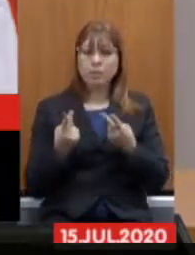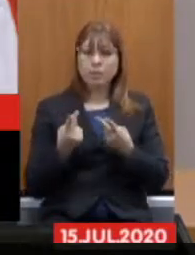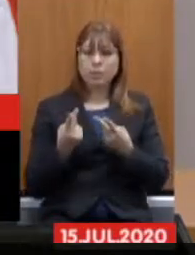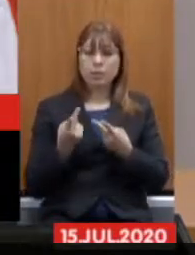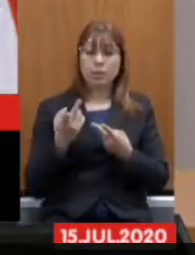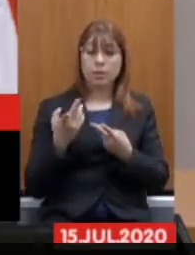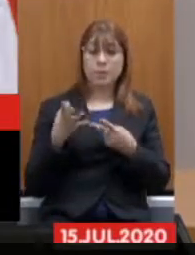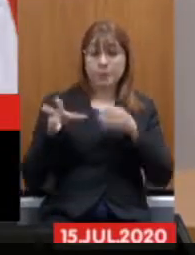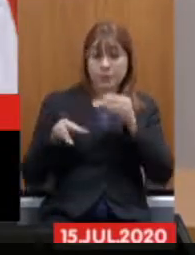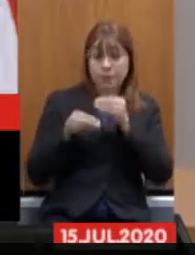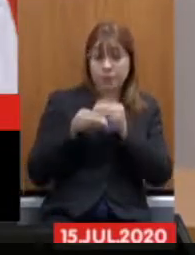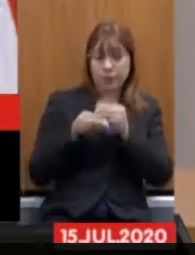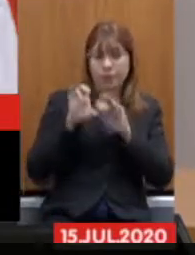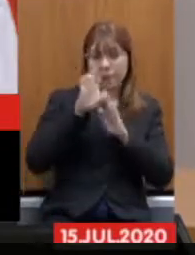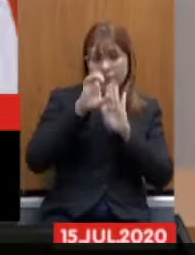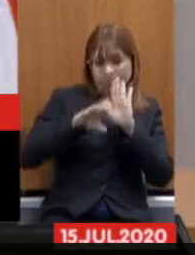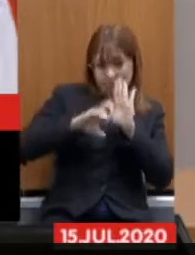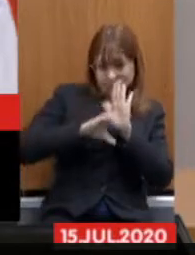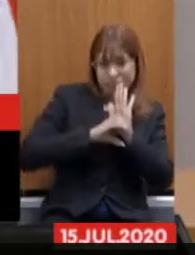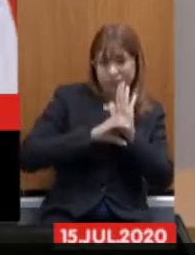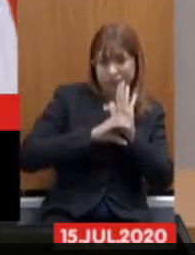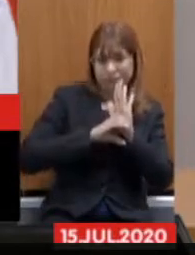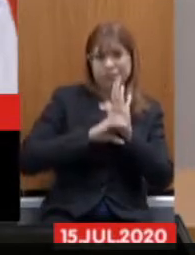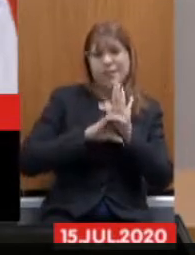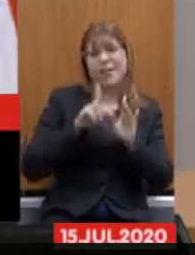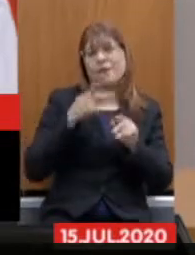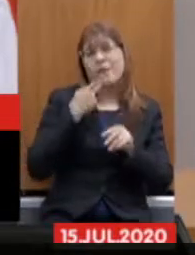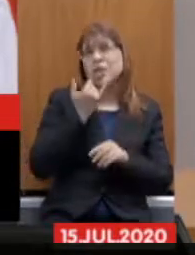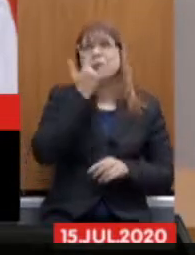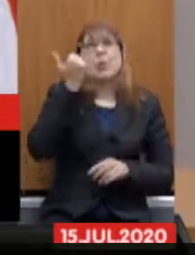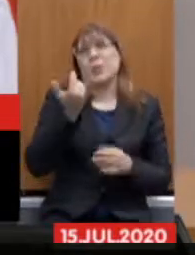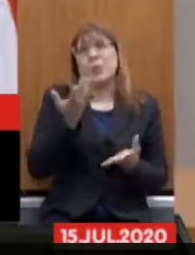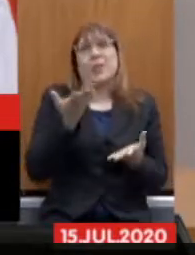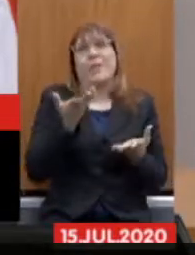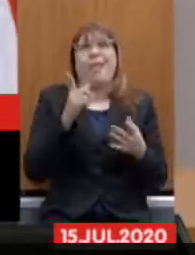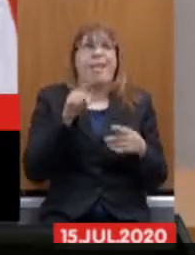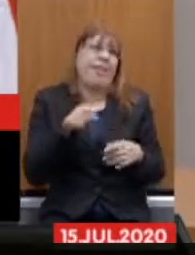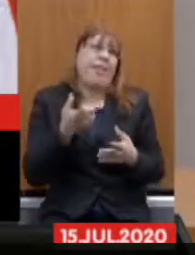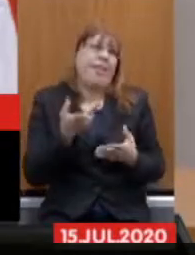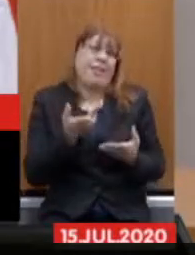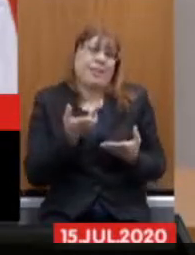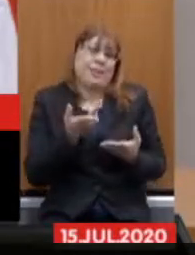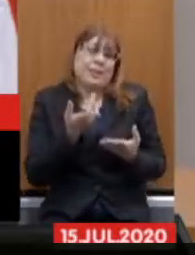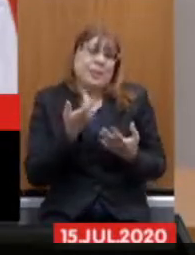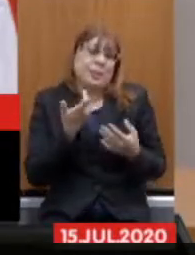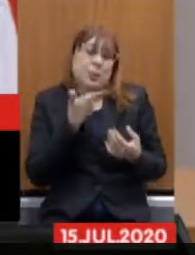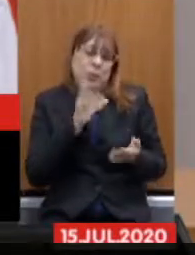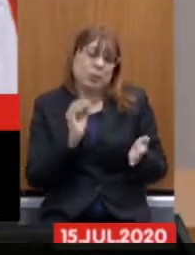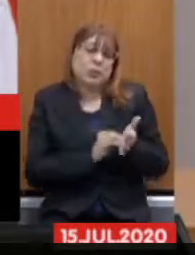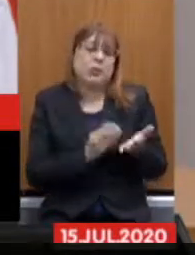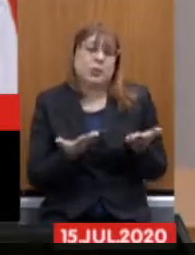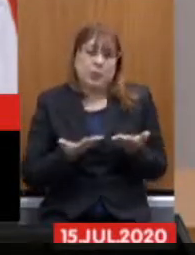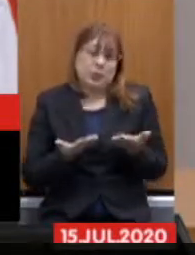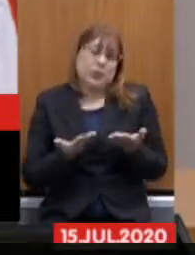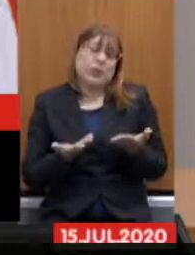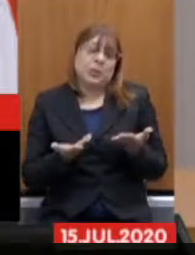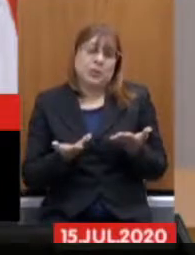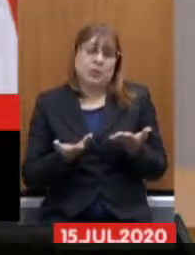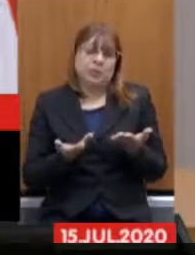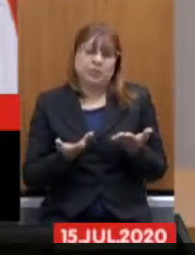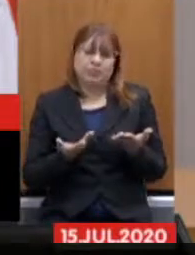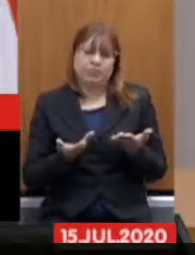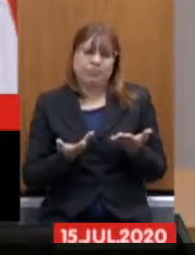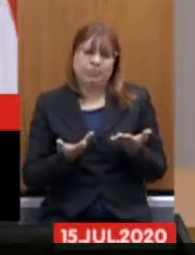emenda constitucional que é a grande desculpa para que isso seja posto nesse momento